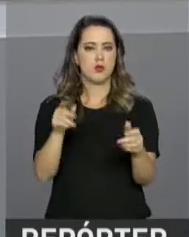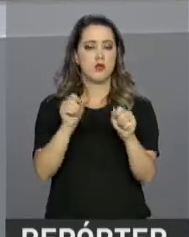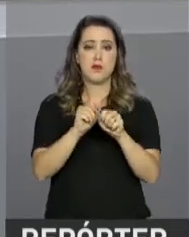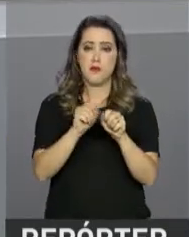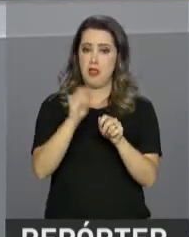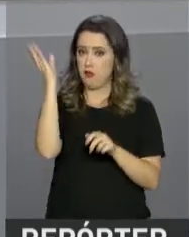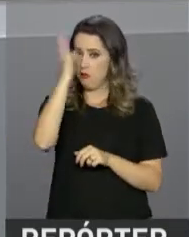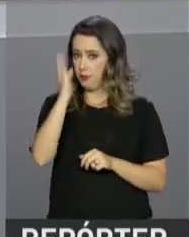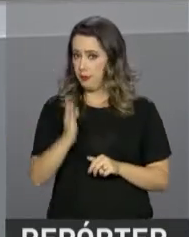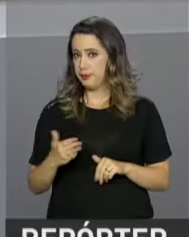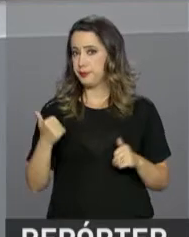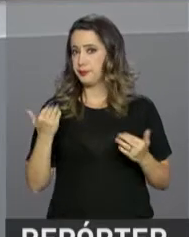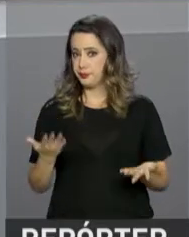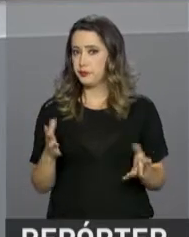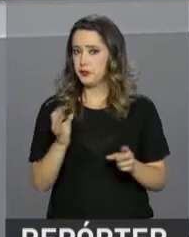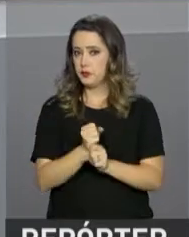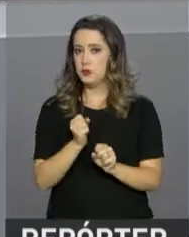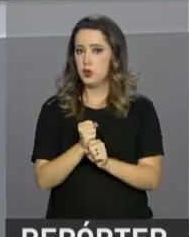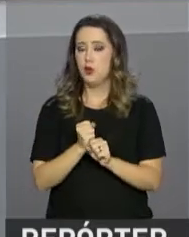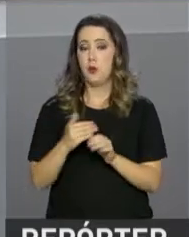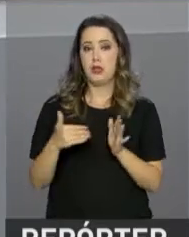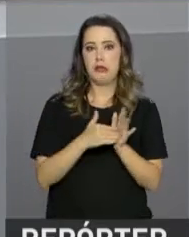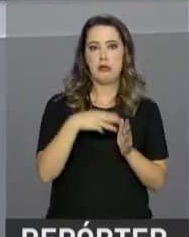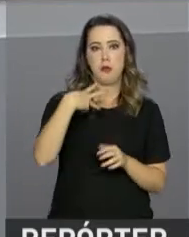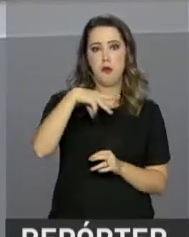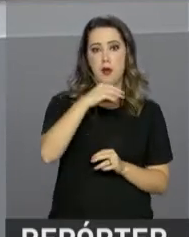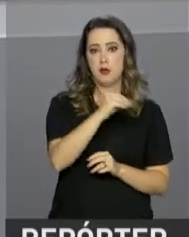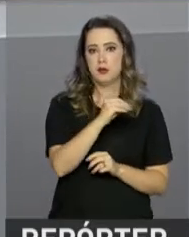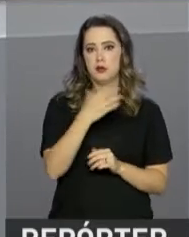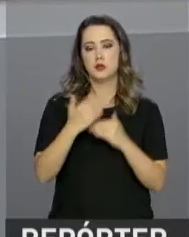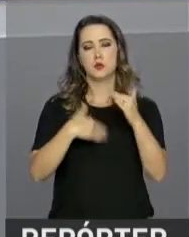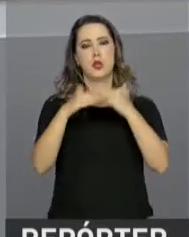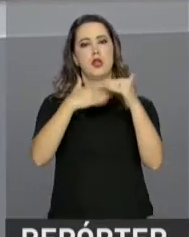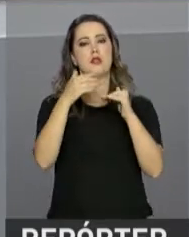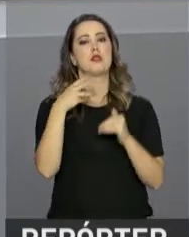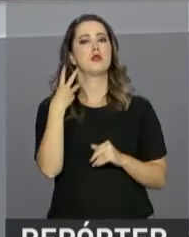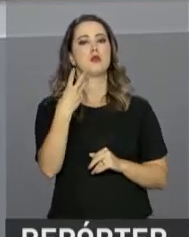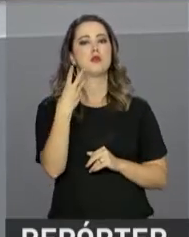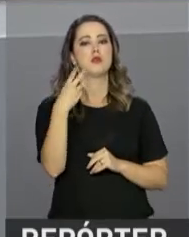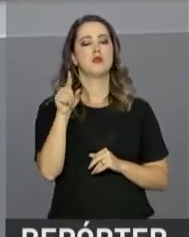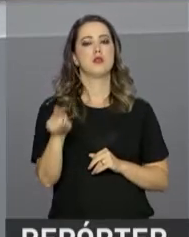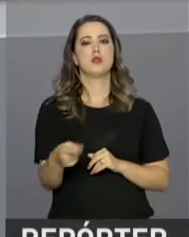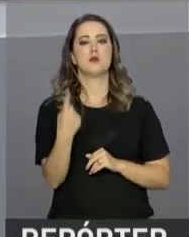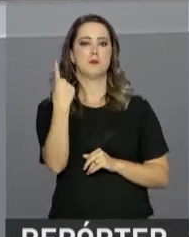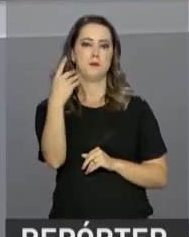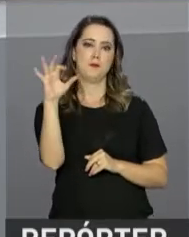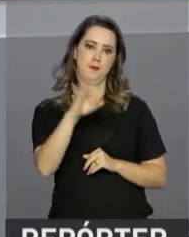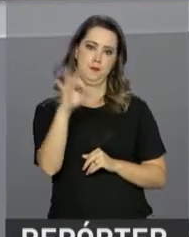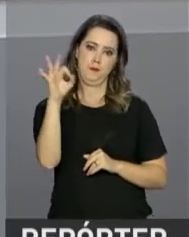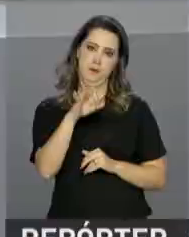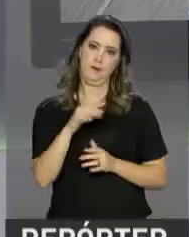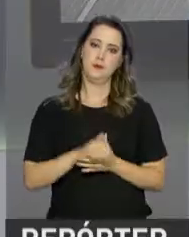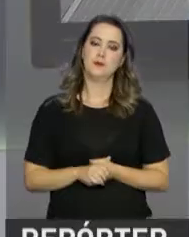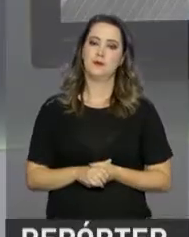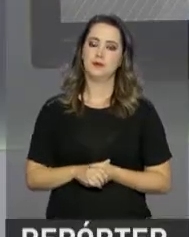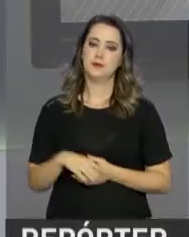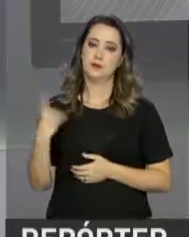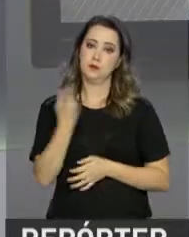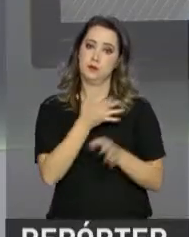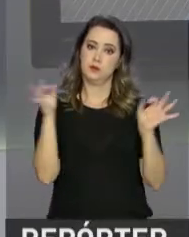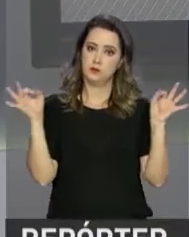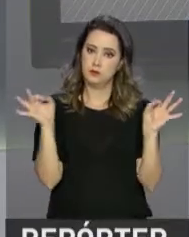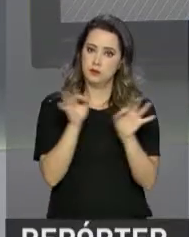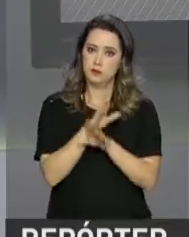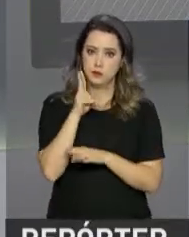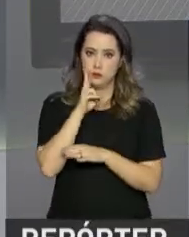no acumulado do ano até março a produção industrial teve alta de 3,1 por cento nós ficamos